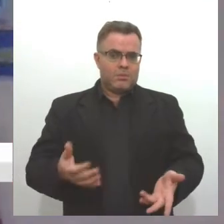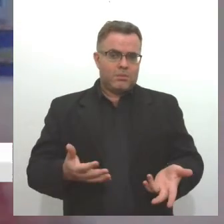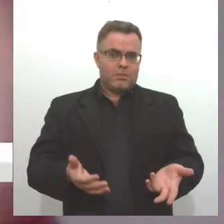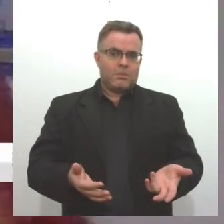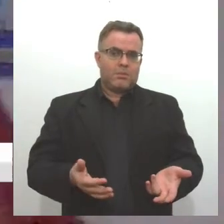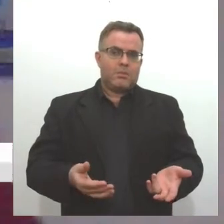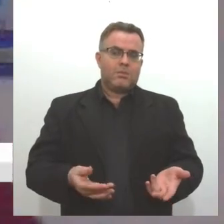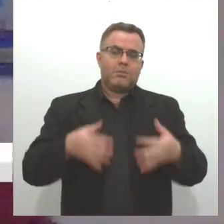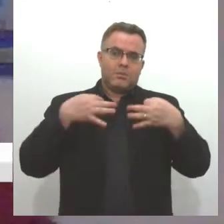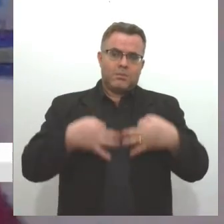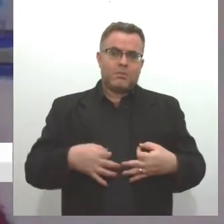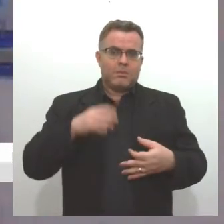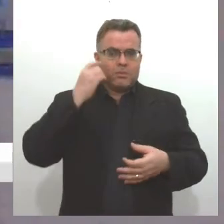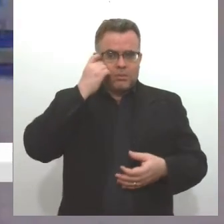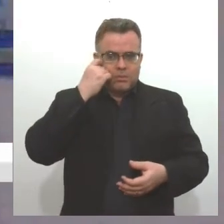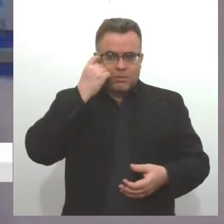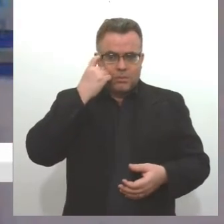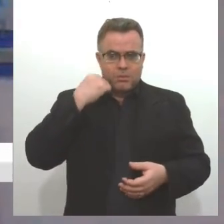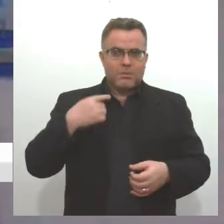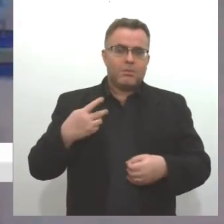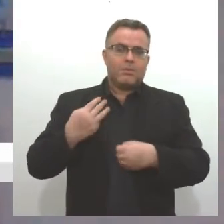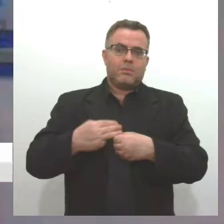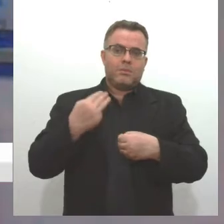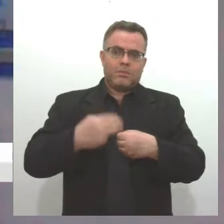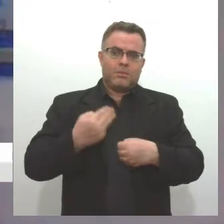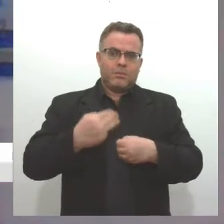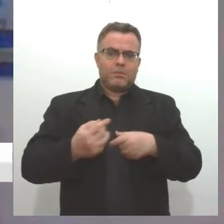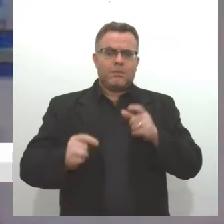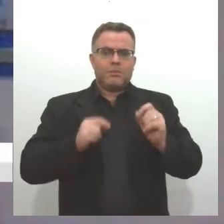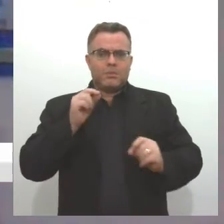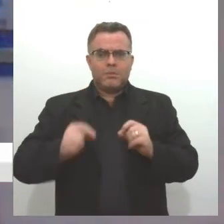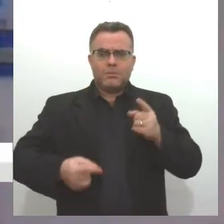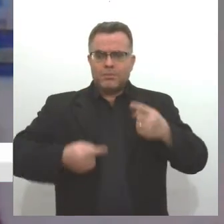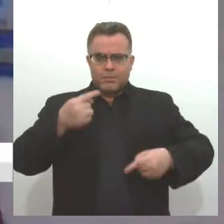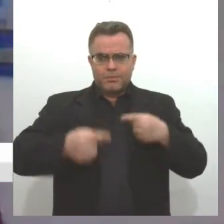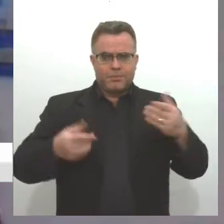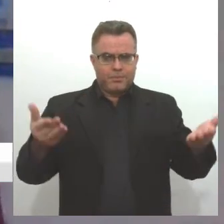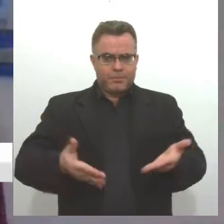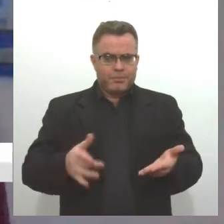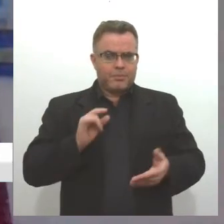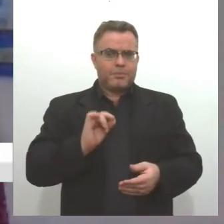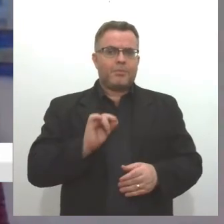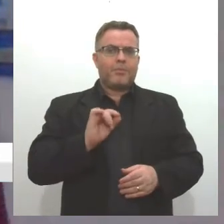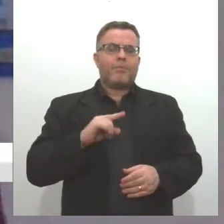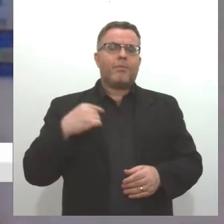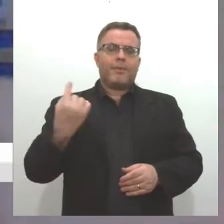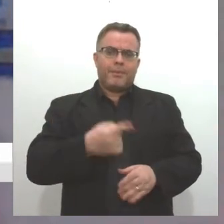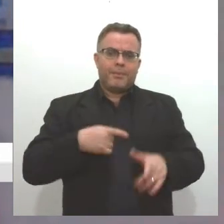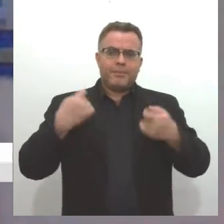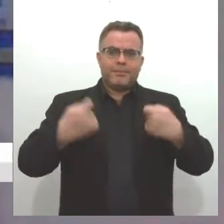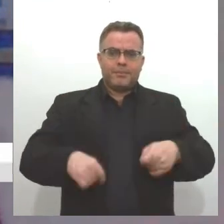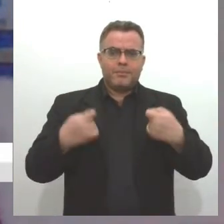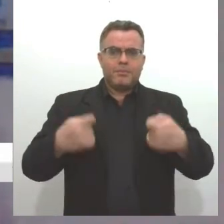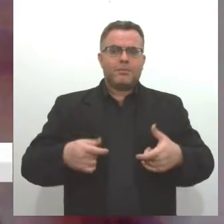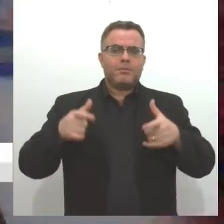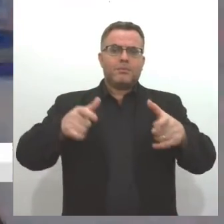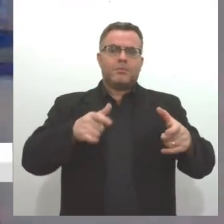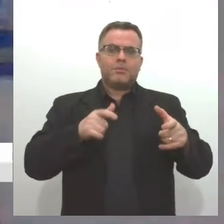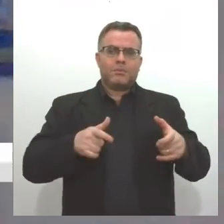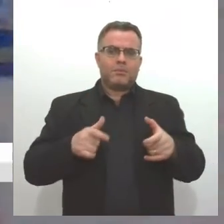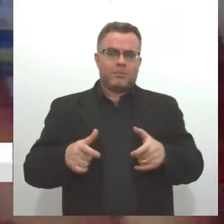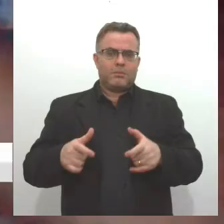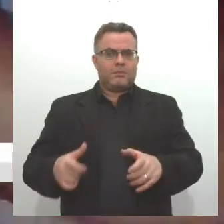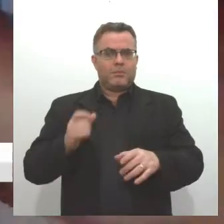aqui, no município mesmo, a política municipal hoje em dia, que a gente necessita de um ambulatório para a